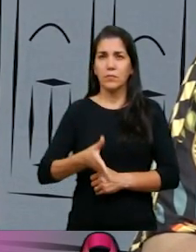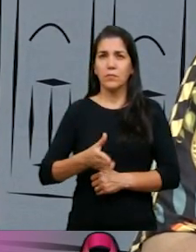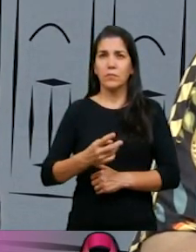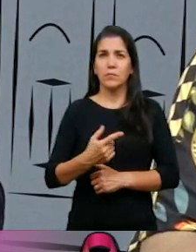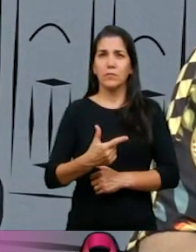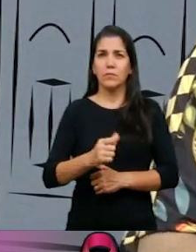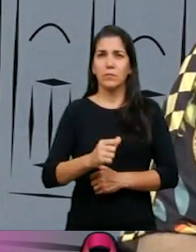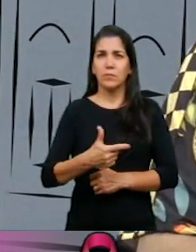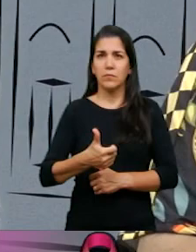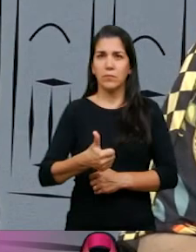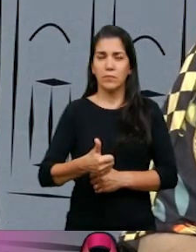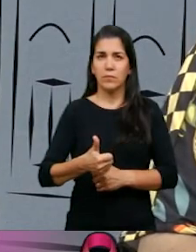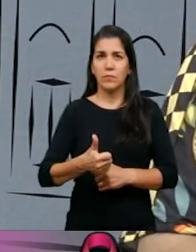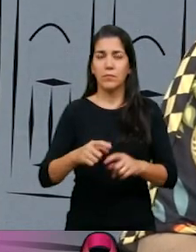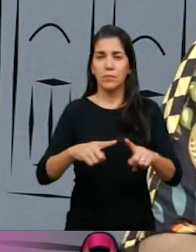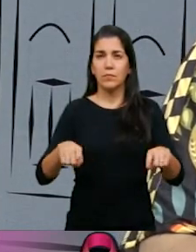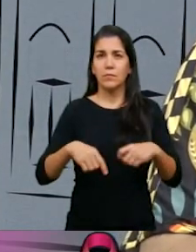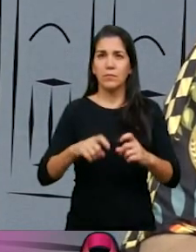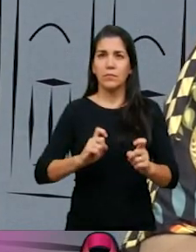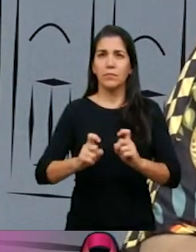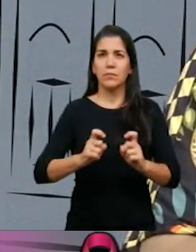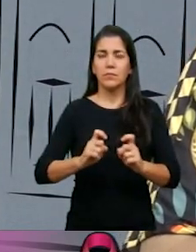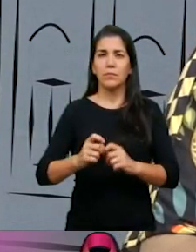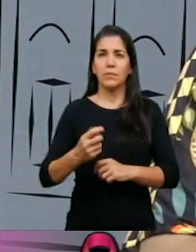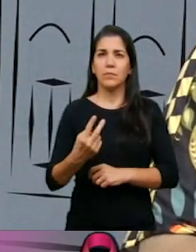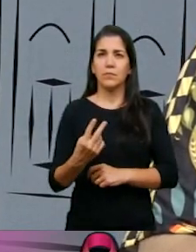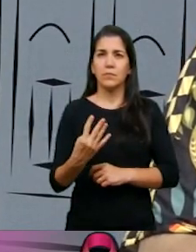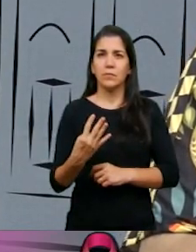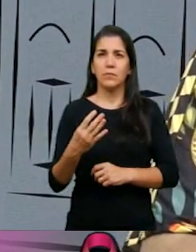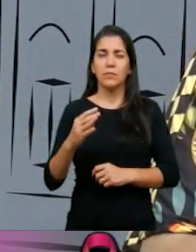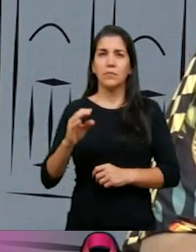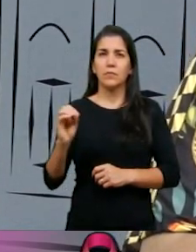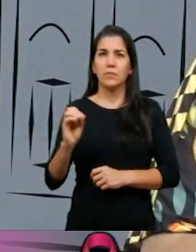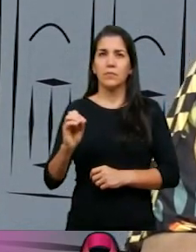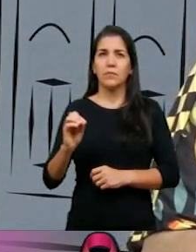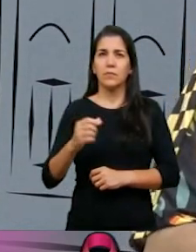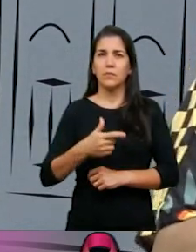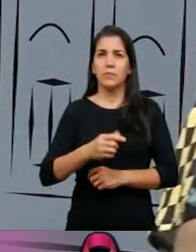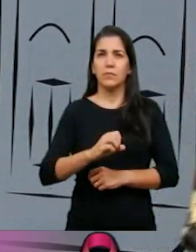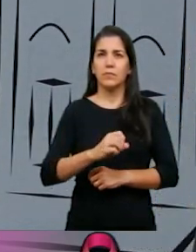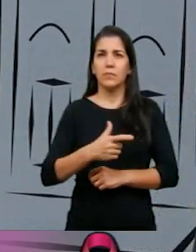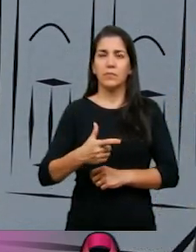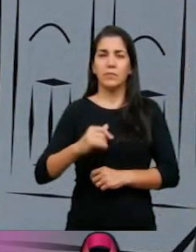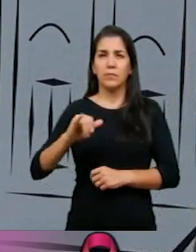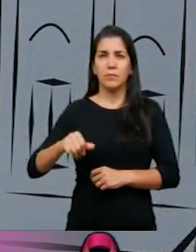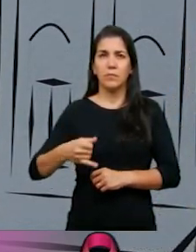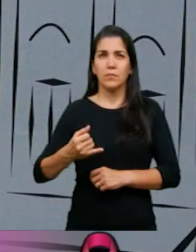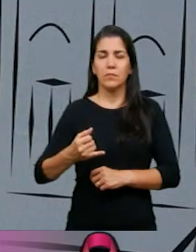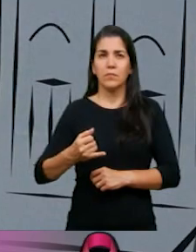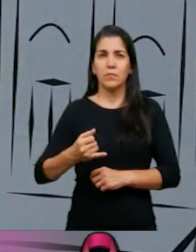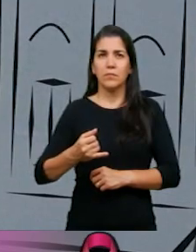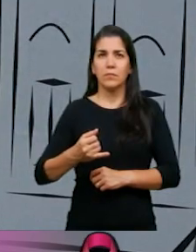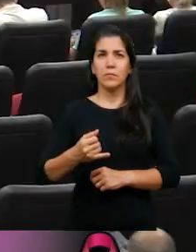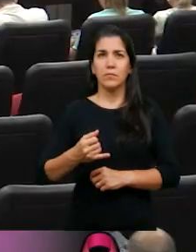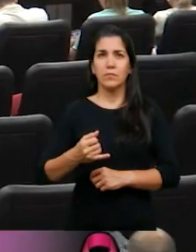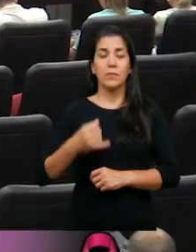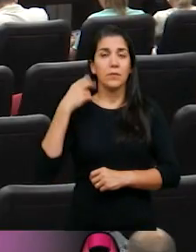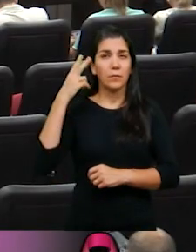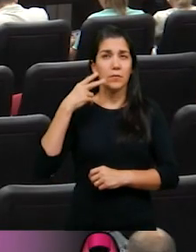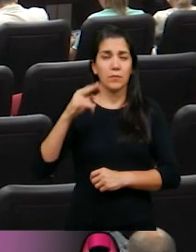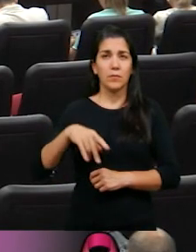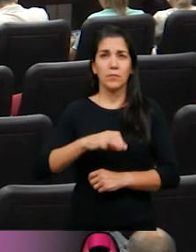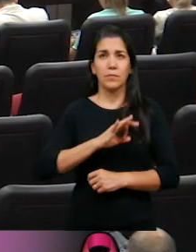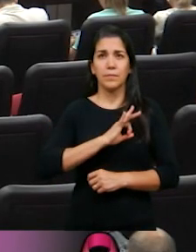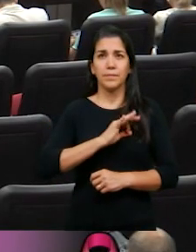dezembro de 2021. Sala das Sessões, 24 de outubro de 2023, Dr. Jaime, vereador PSDB.